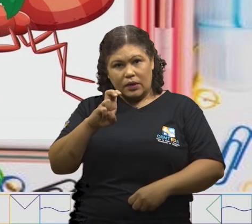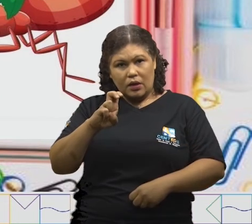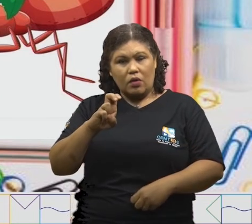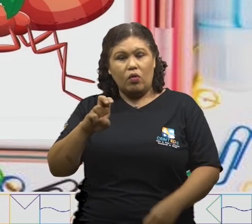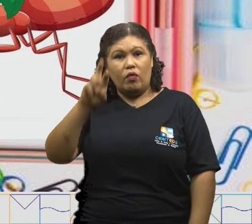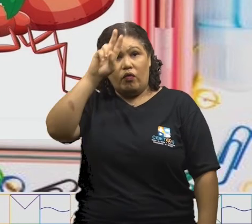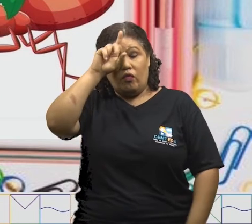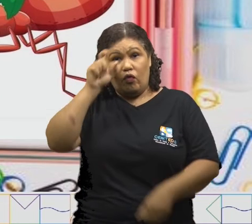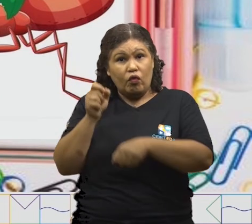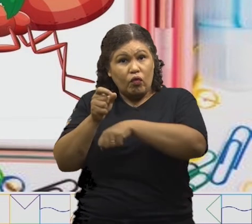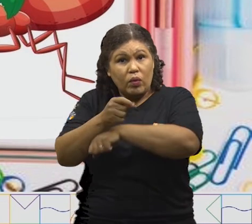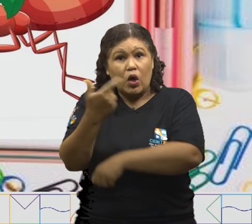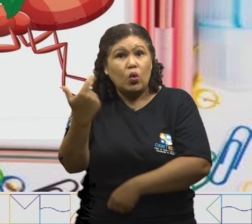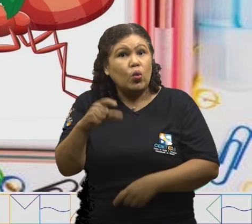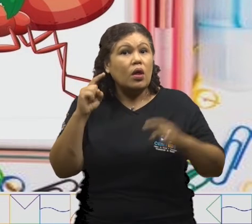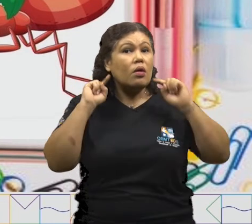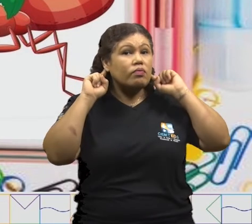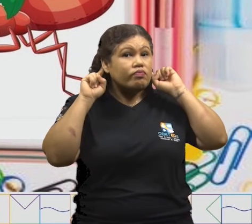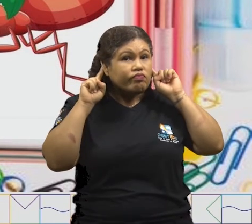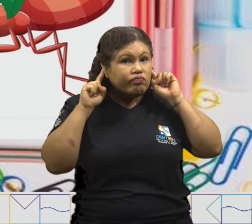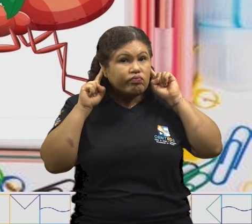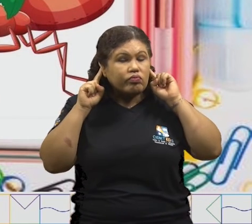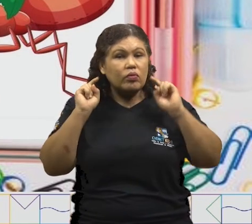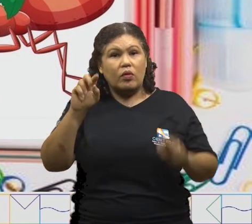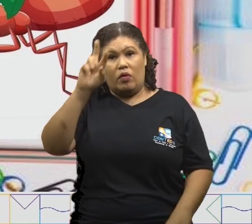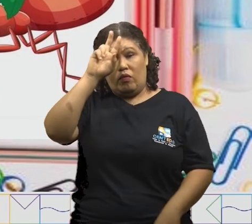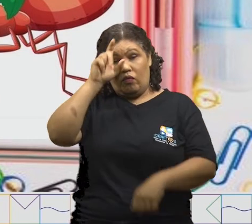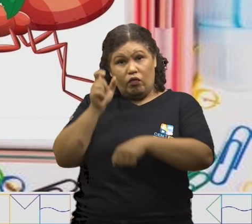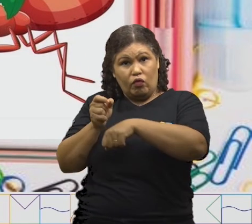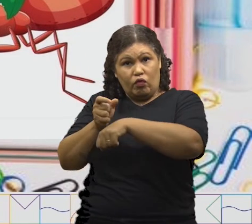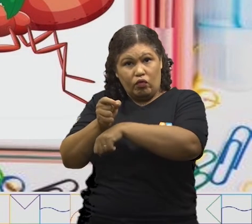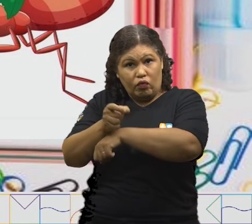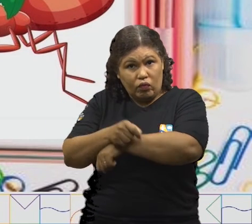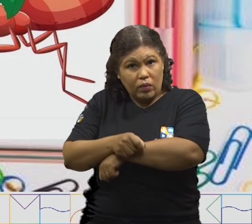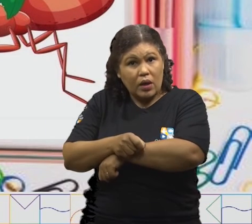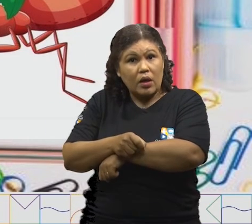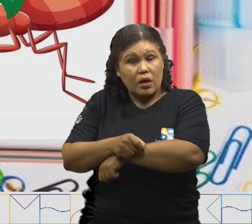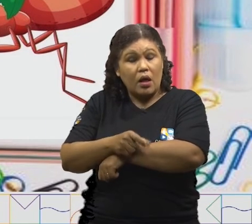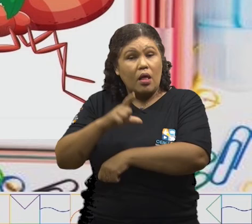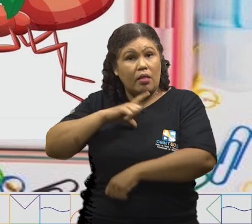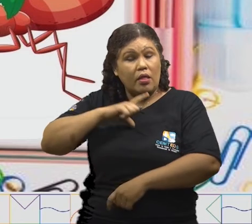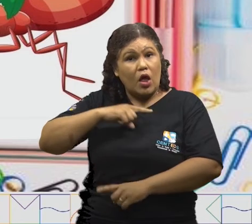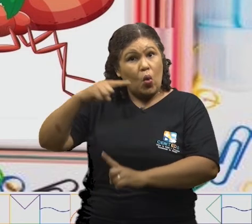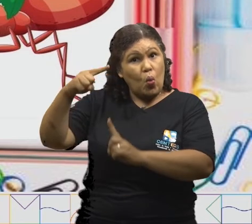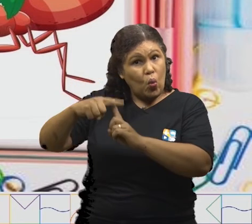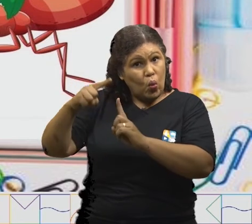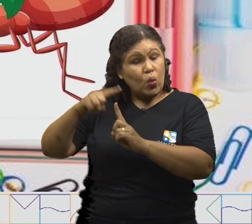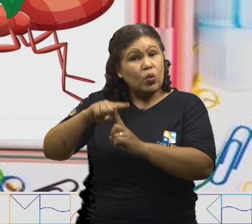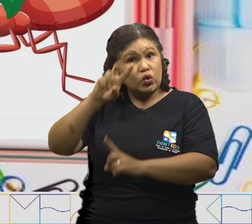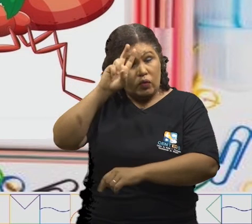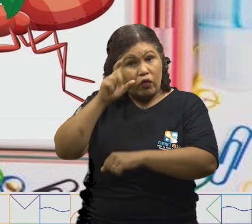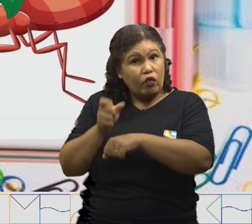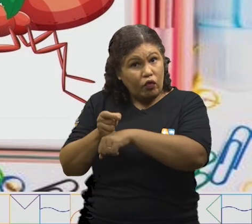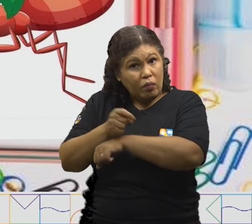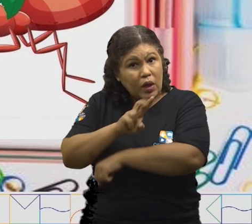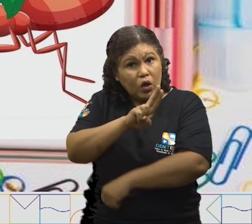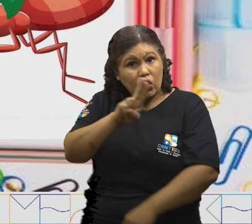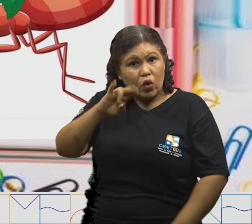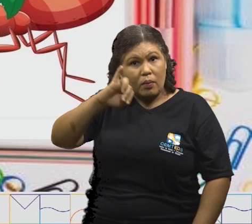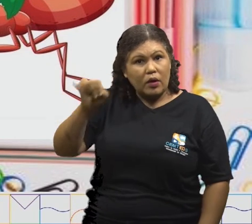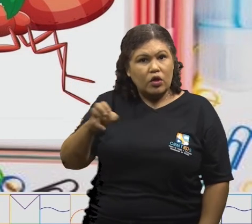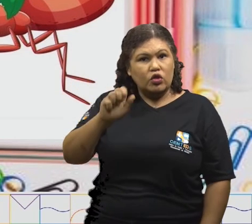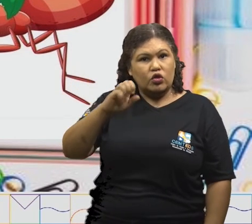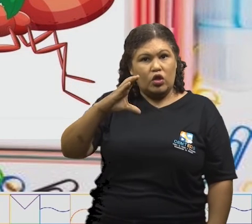As formigas não têm orelhas. 6. Há um tipo de formiga